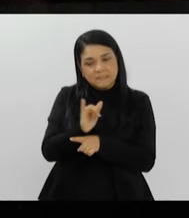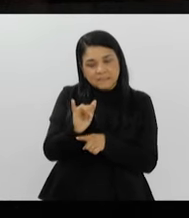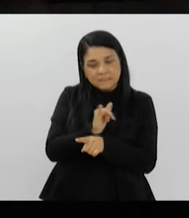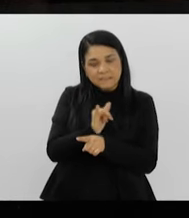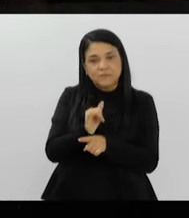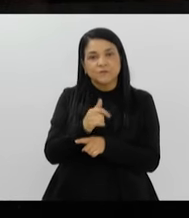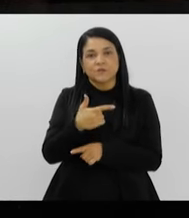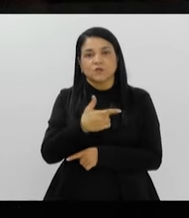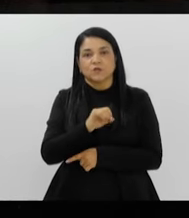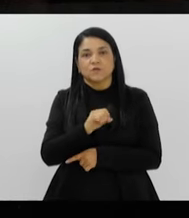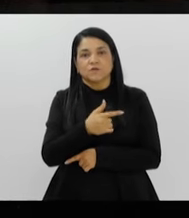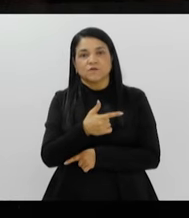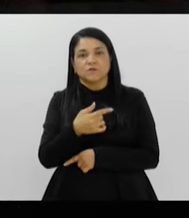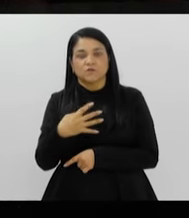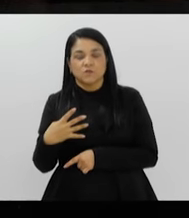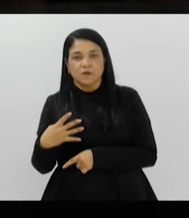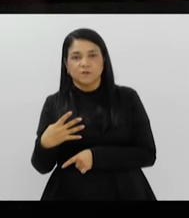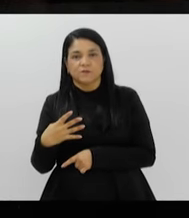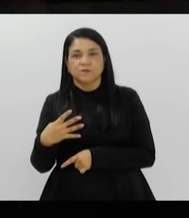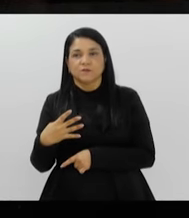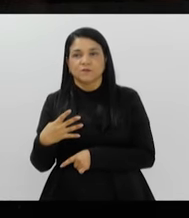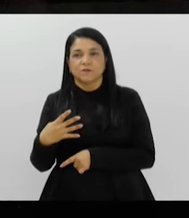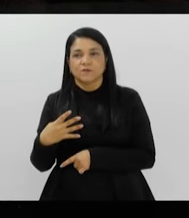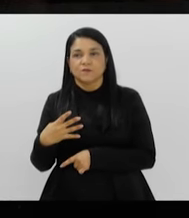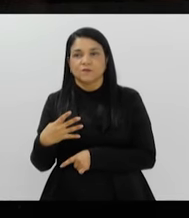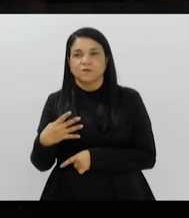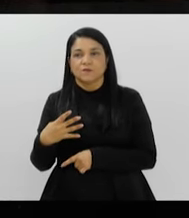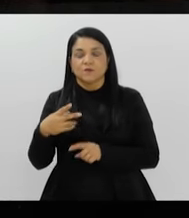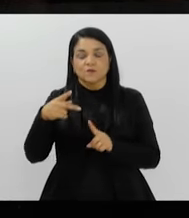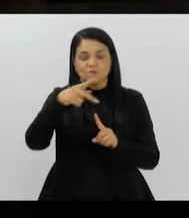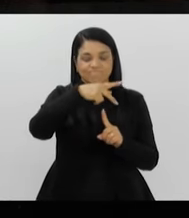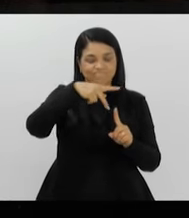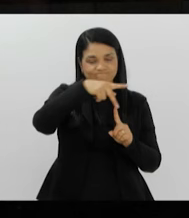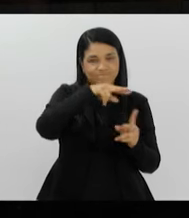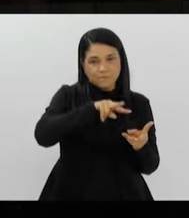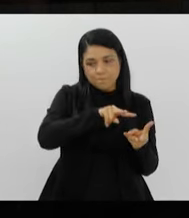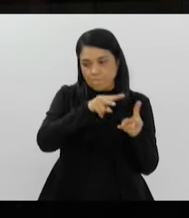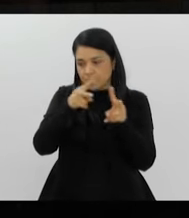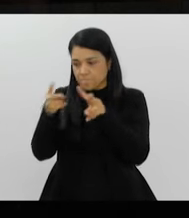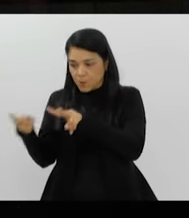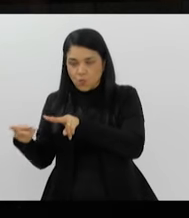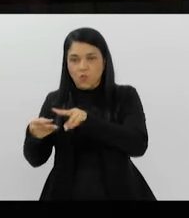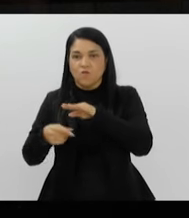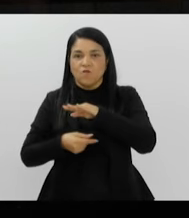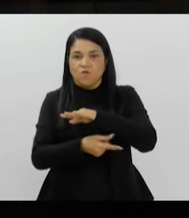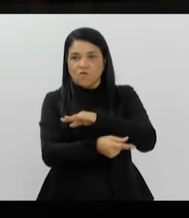de 2024 com o Rio Previdência.